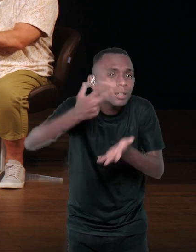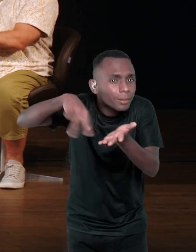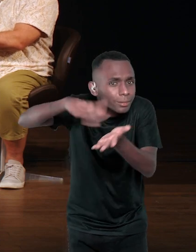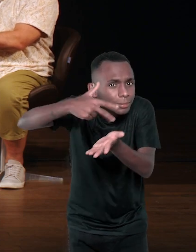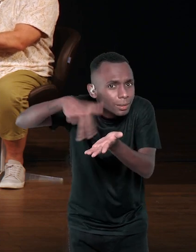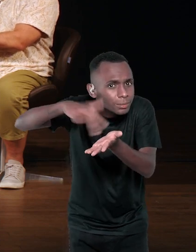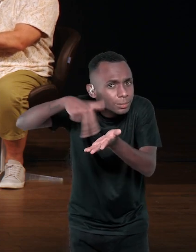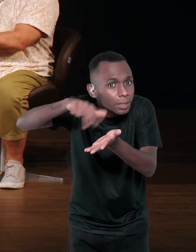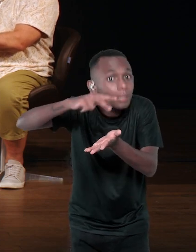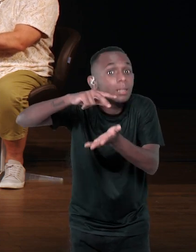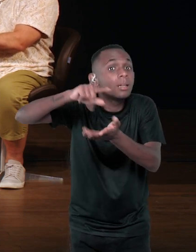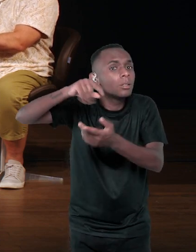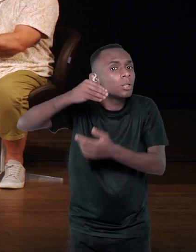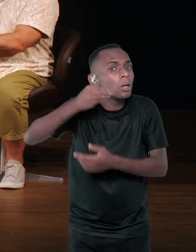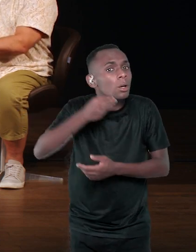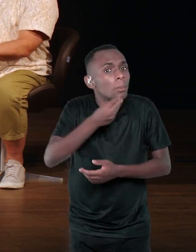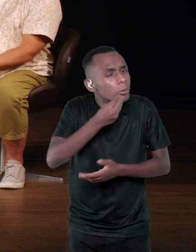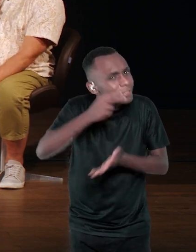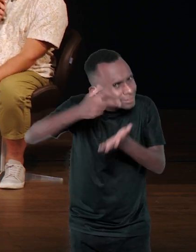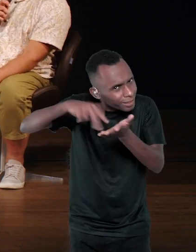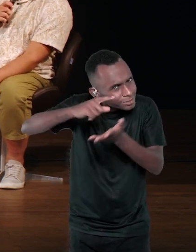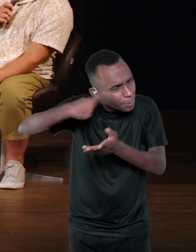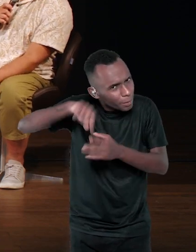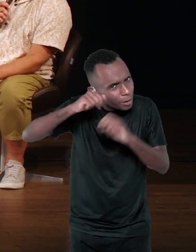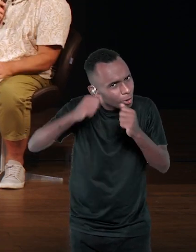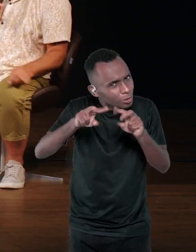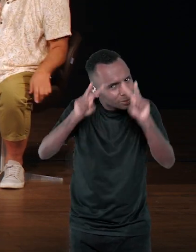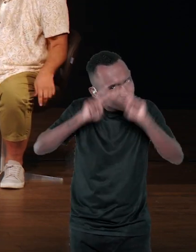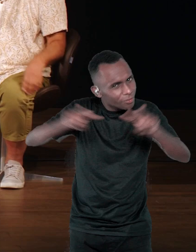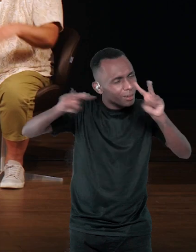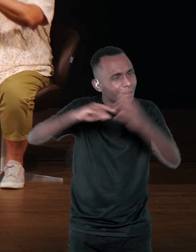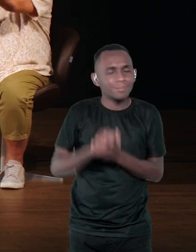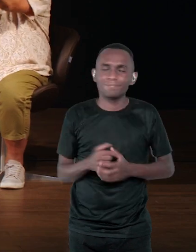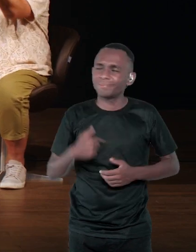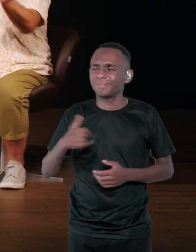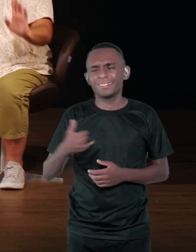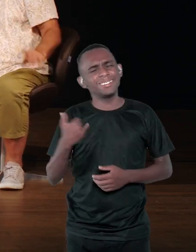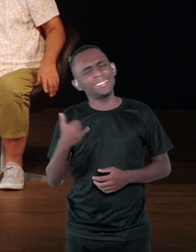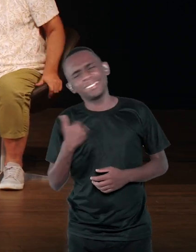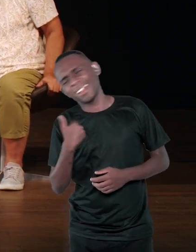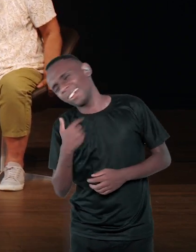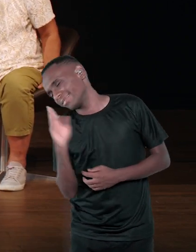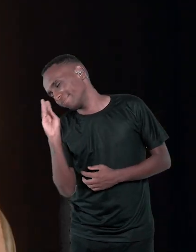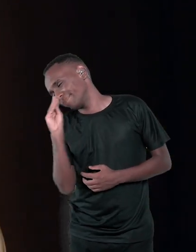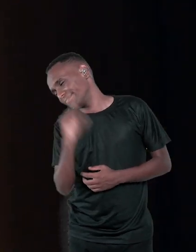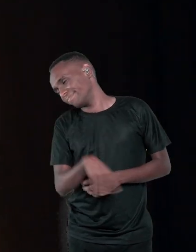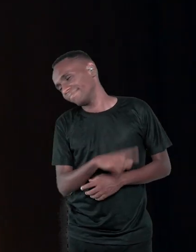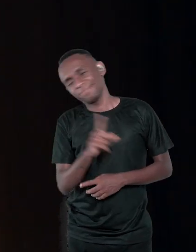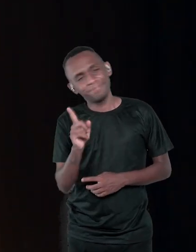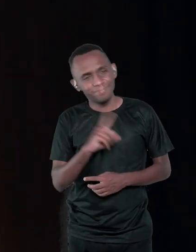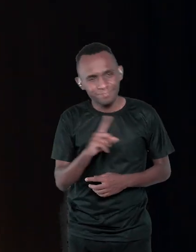O nome do livro? Não tenho mais idade para isso. Tem na internet, tem no YouTube.